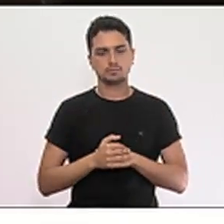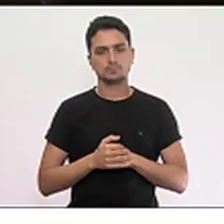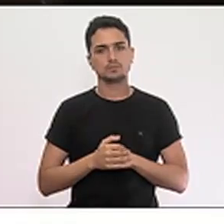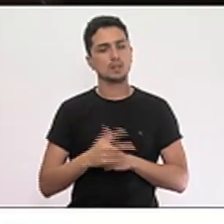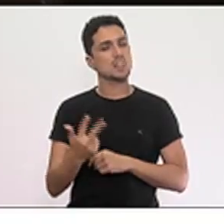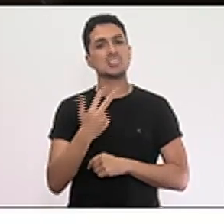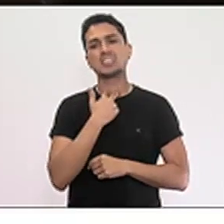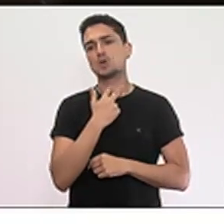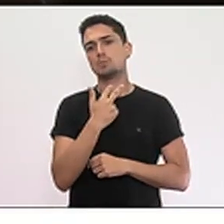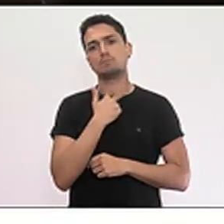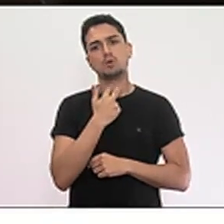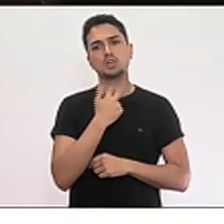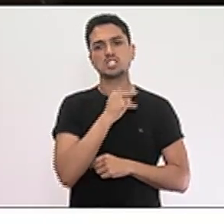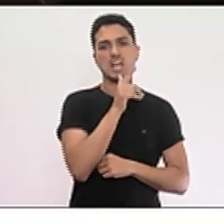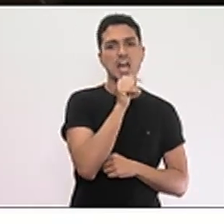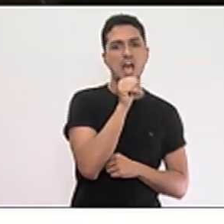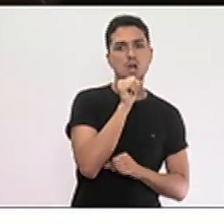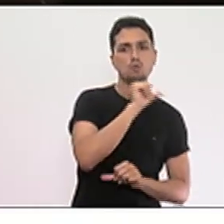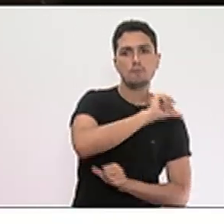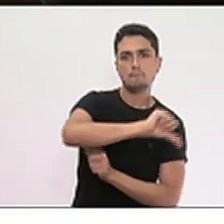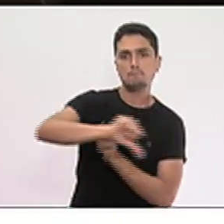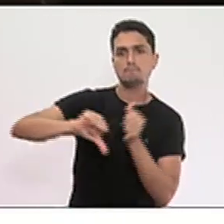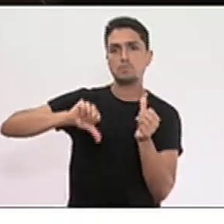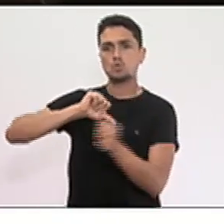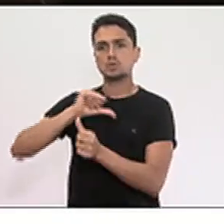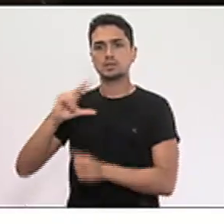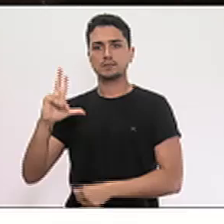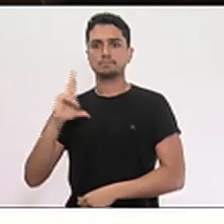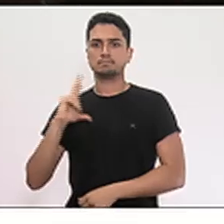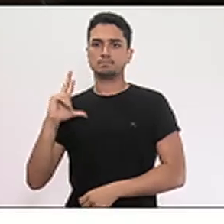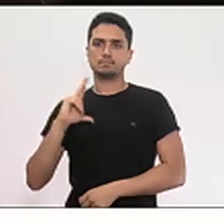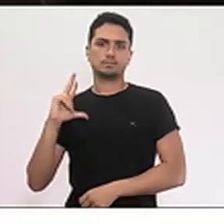configuração da água em que nós não